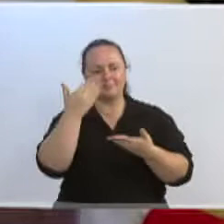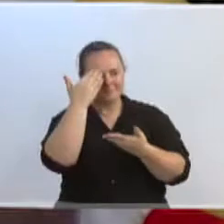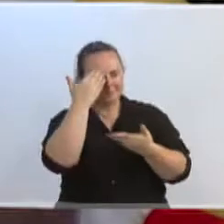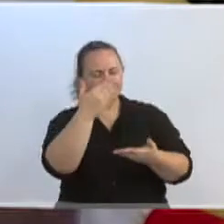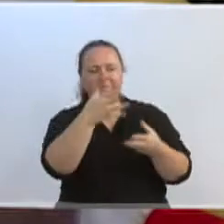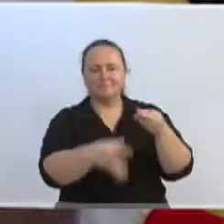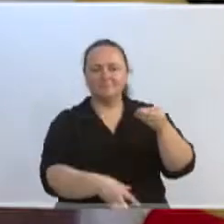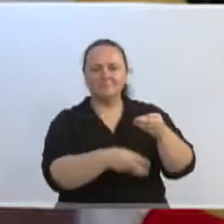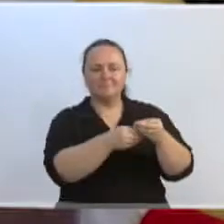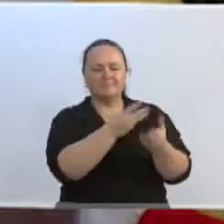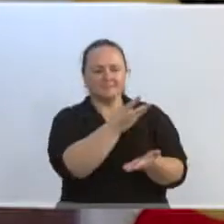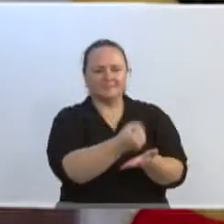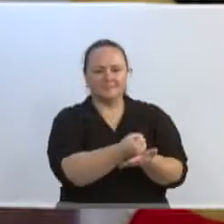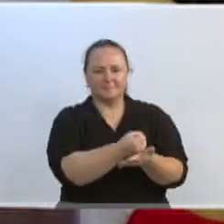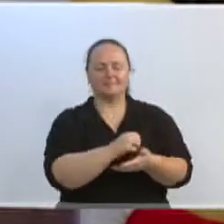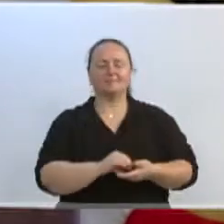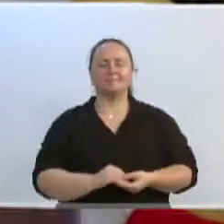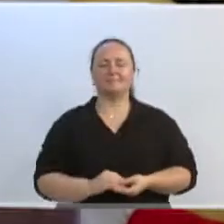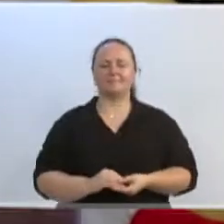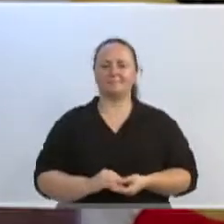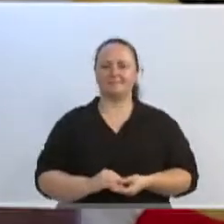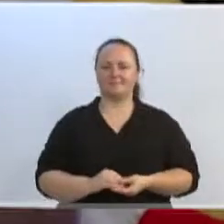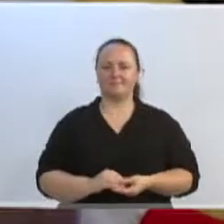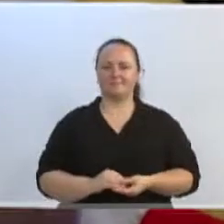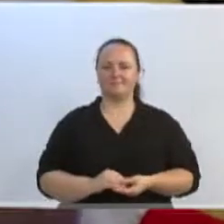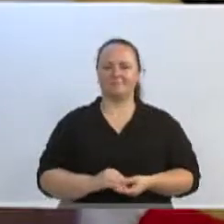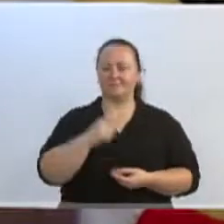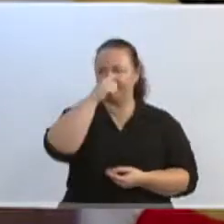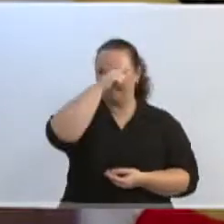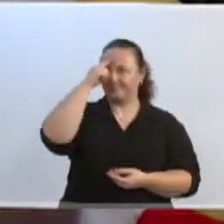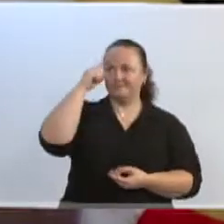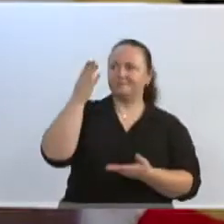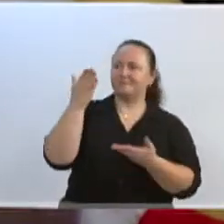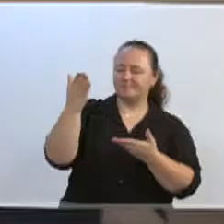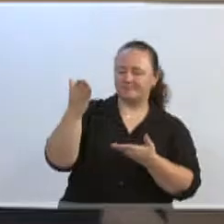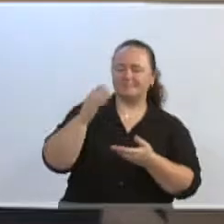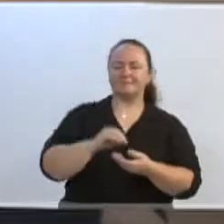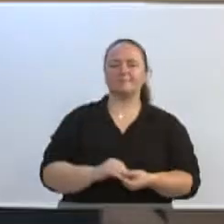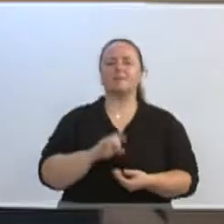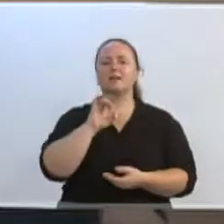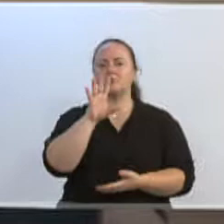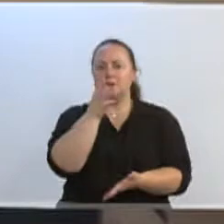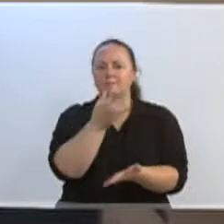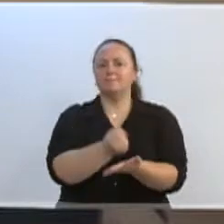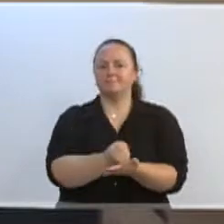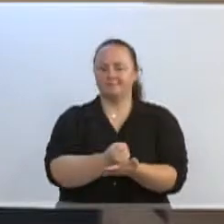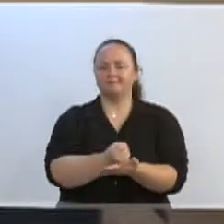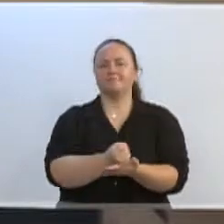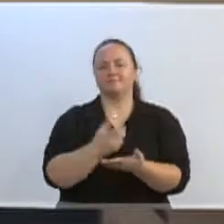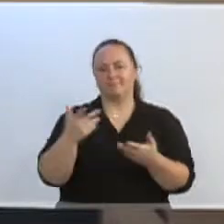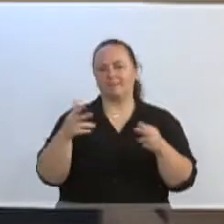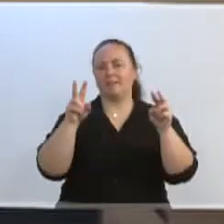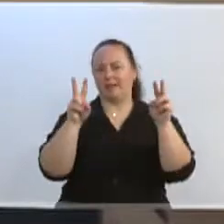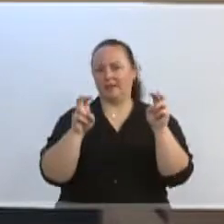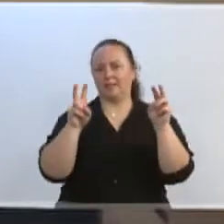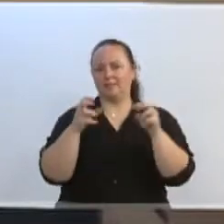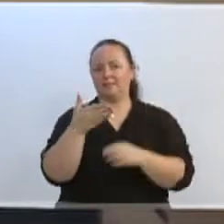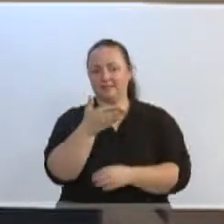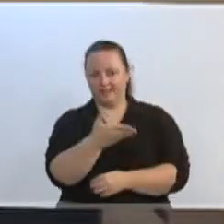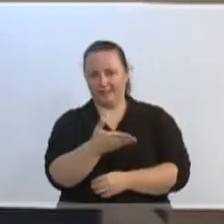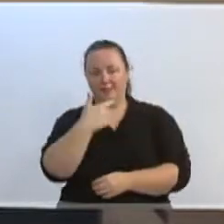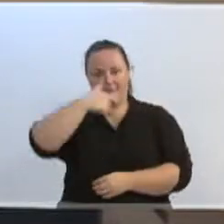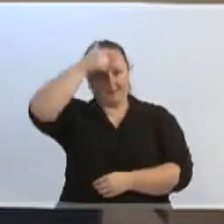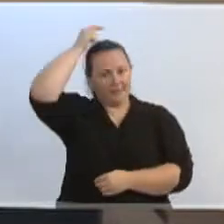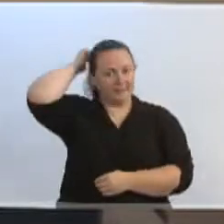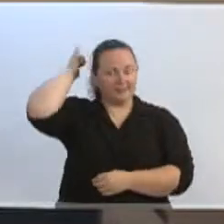seu pronunciamento em minha fala com segundo a página o presidente obrigado vereador ito apenas para registrar além desse primeiro assunto que o vereador adriano